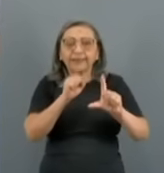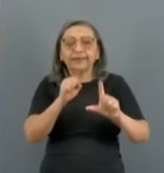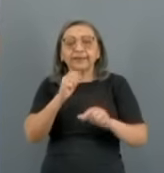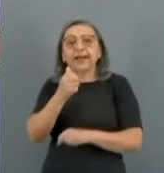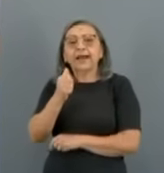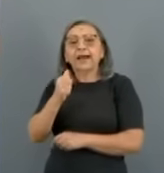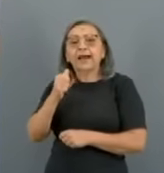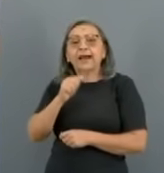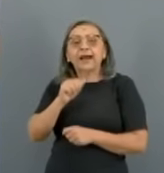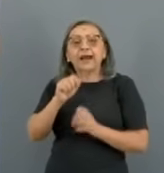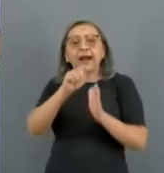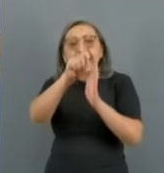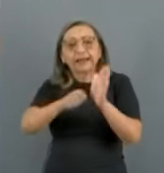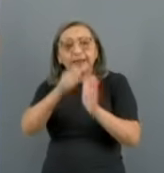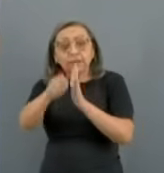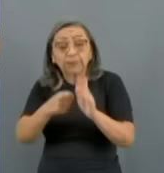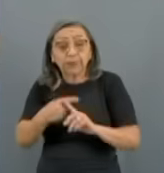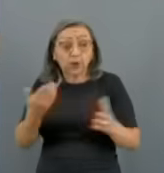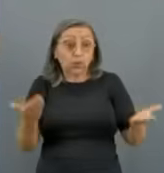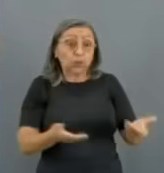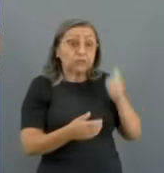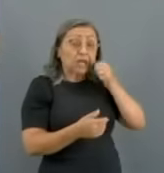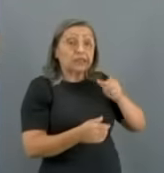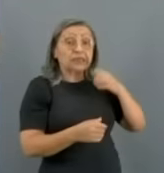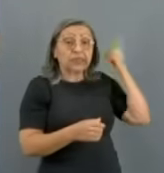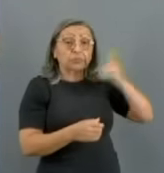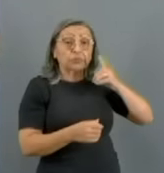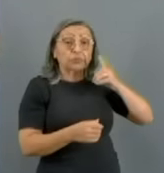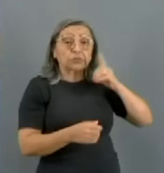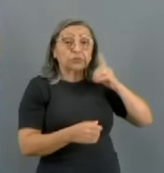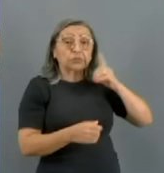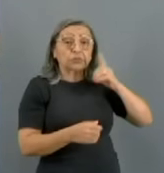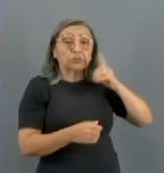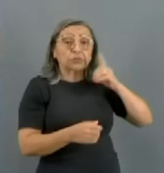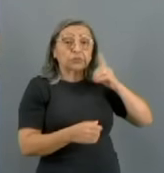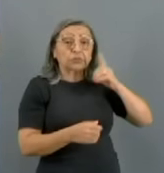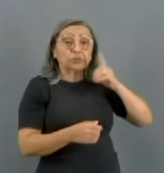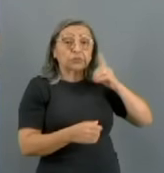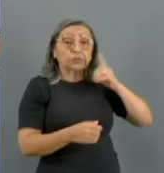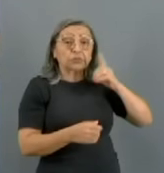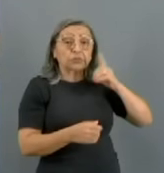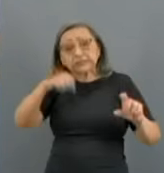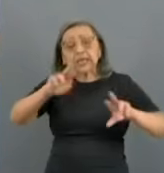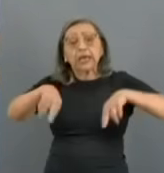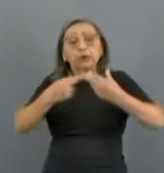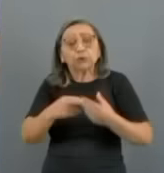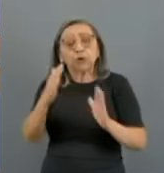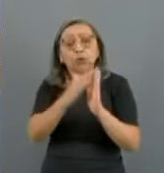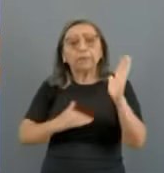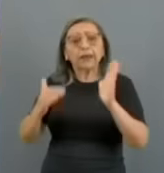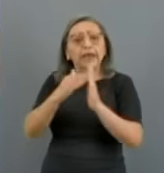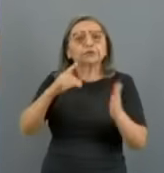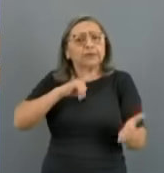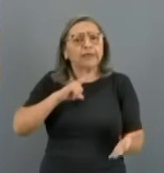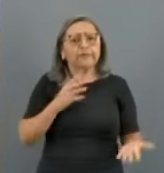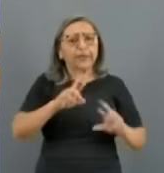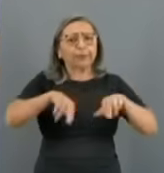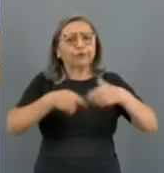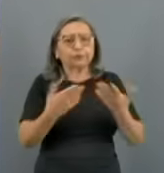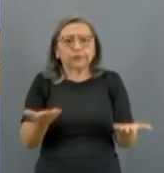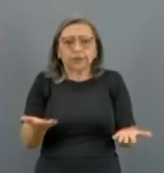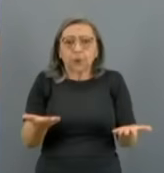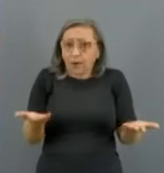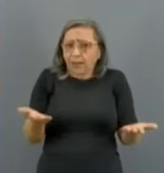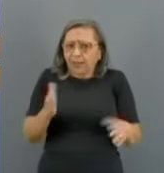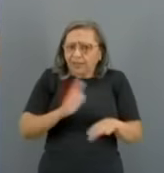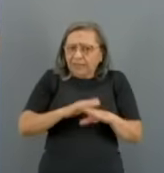ao se defender, diz: não, teve a reunião mesmo lá no Palácio do Alvorada. Ué, está se